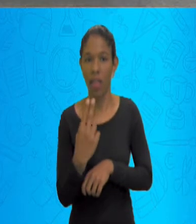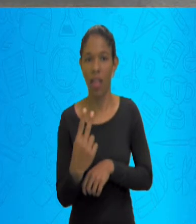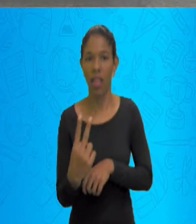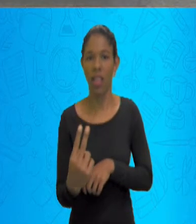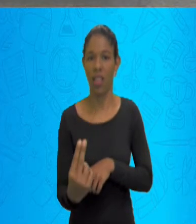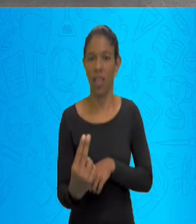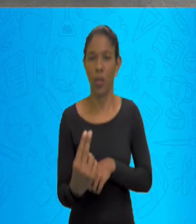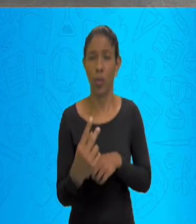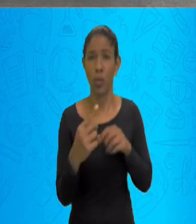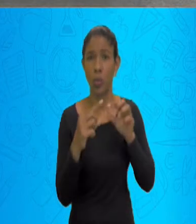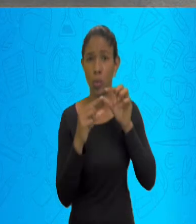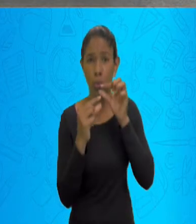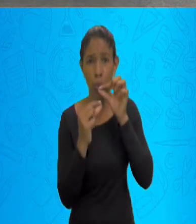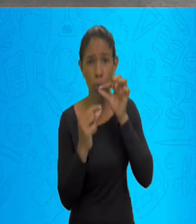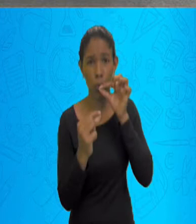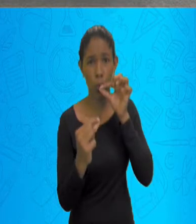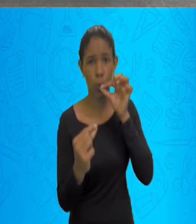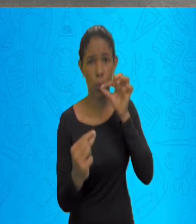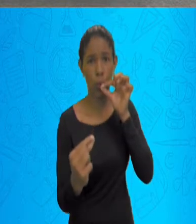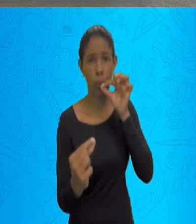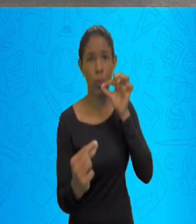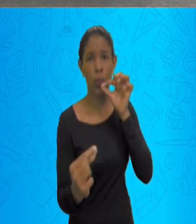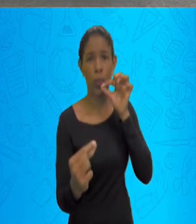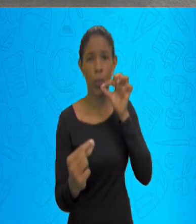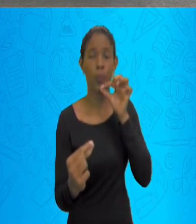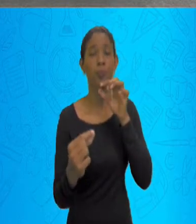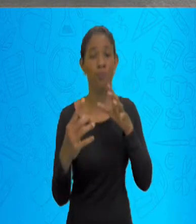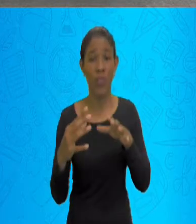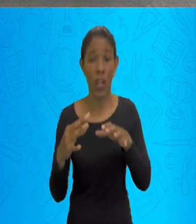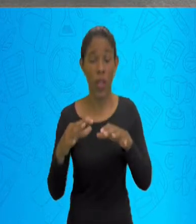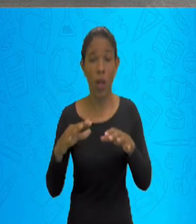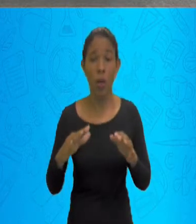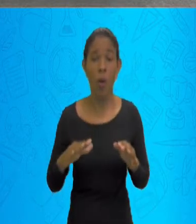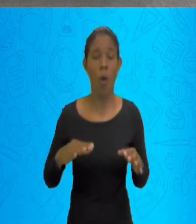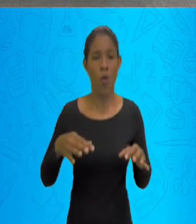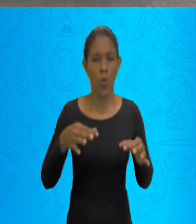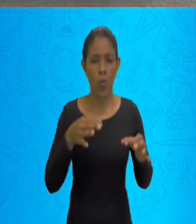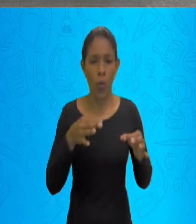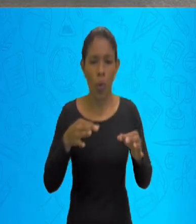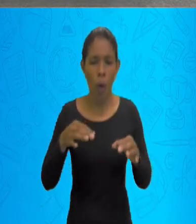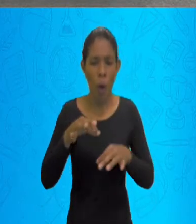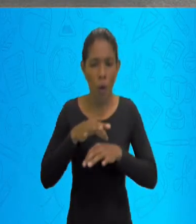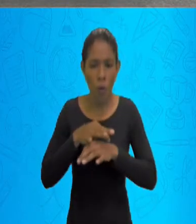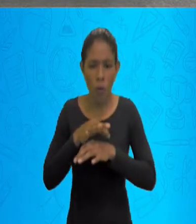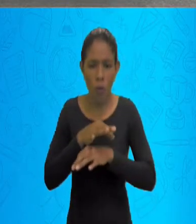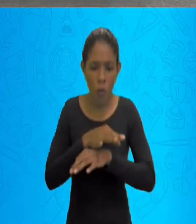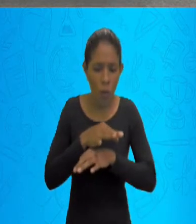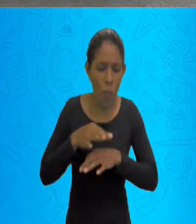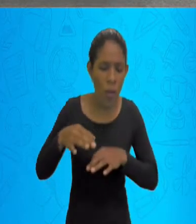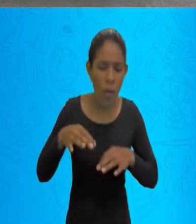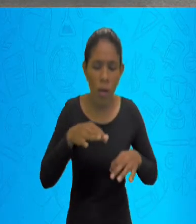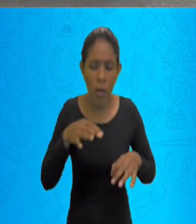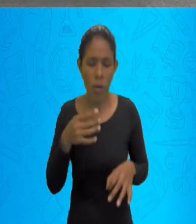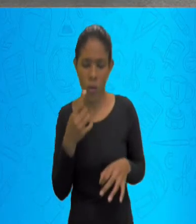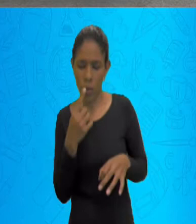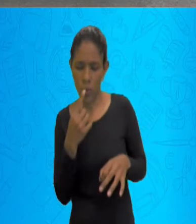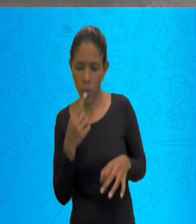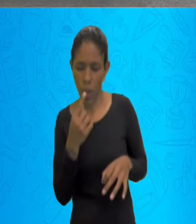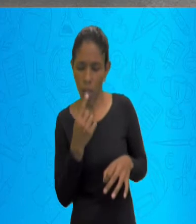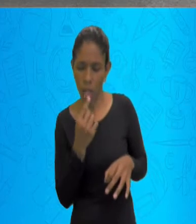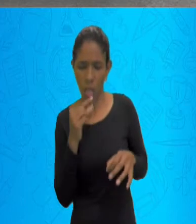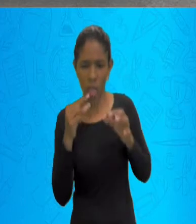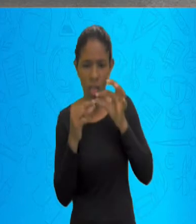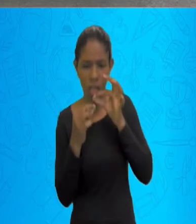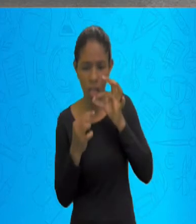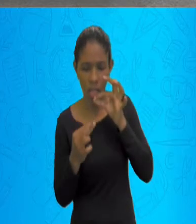uma secreção, essa língua, ela se infiltra dentro do formigueiro, fazendo com que as formigas se coloquem presas